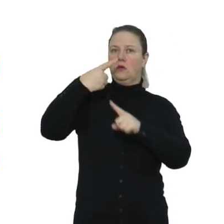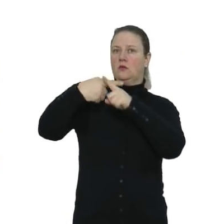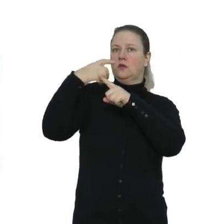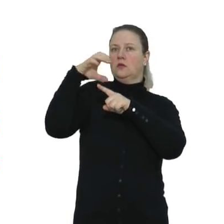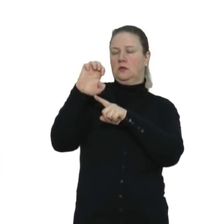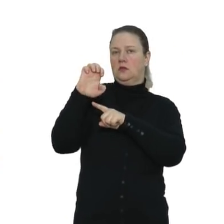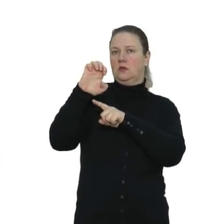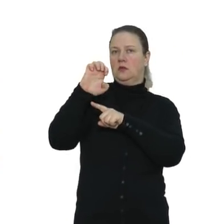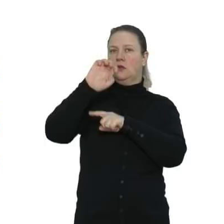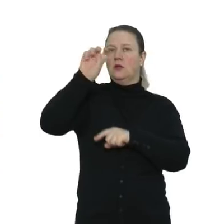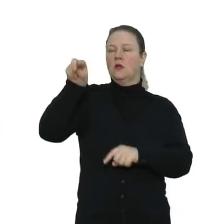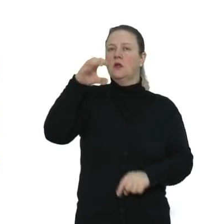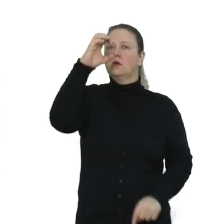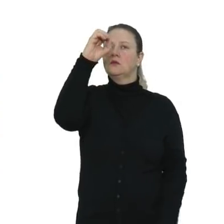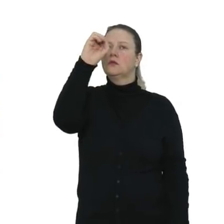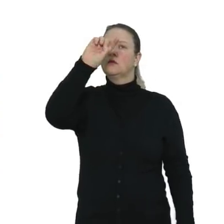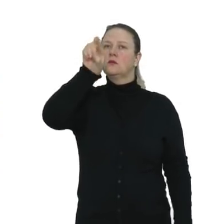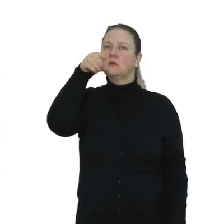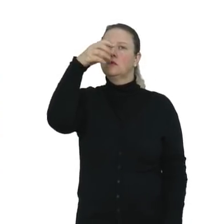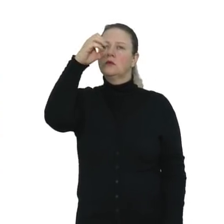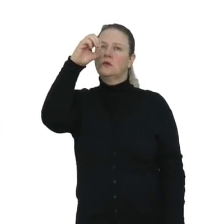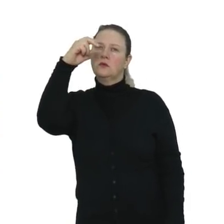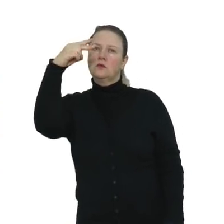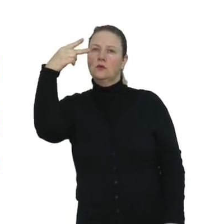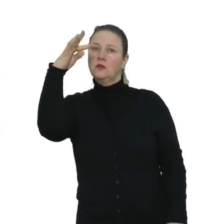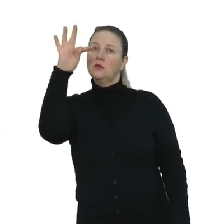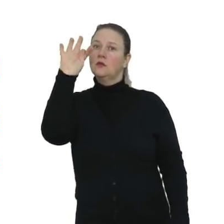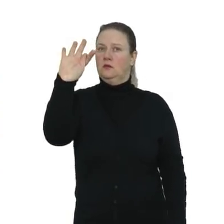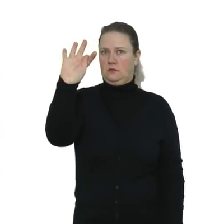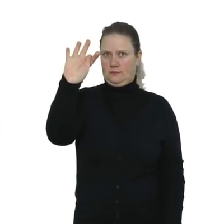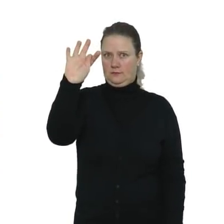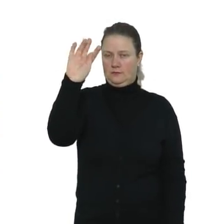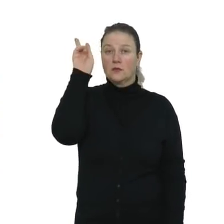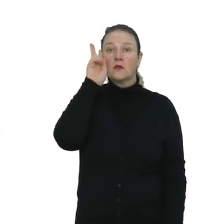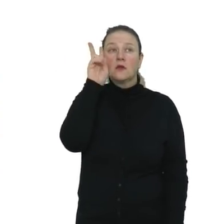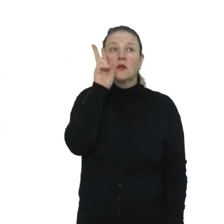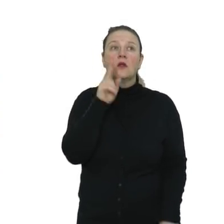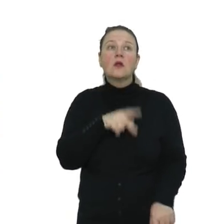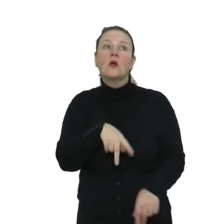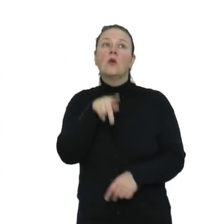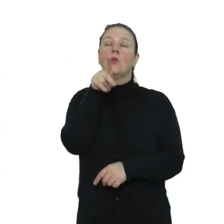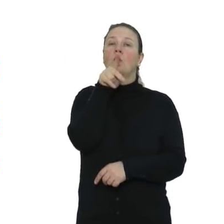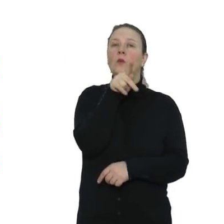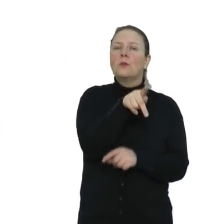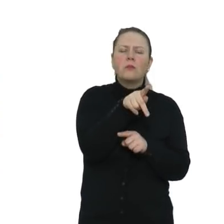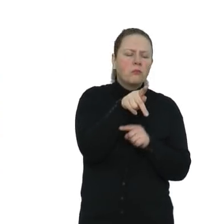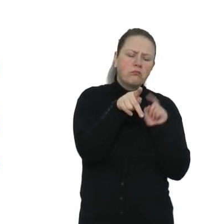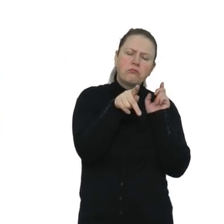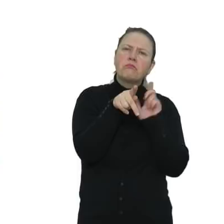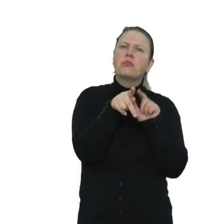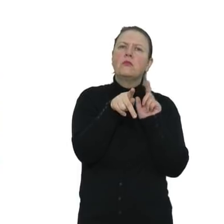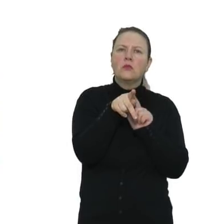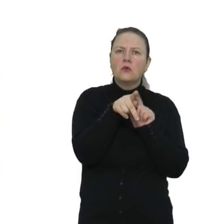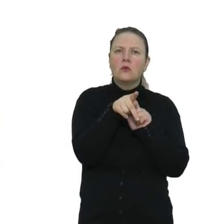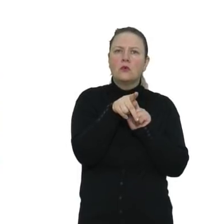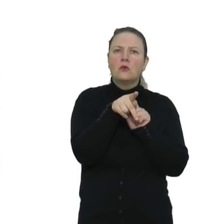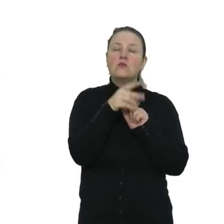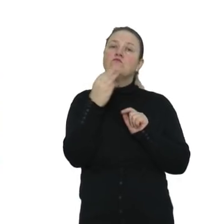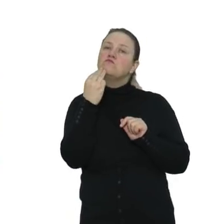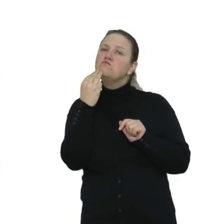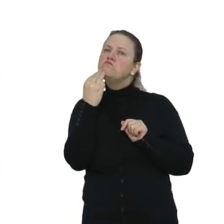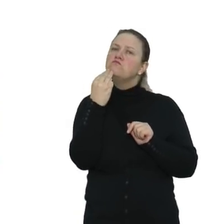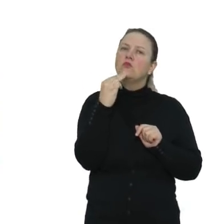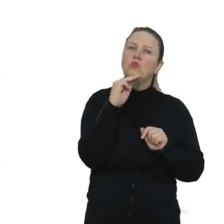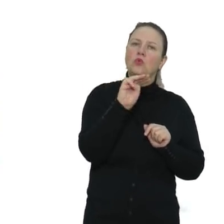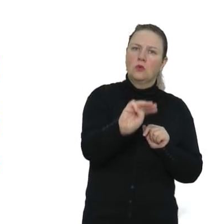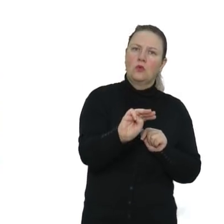a 0,02T. Lembrando que o P, né, em milhões de anos, né? O P em milhões de anos que estão se